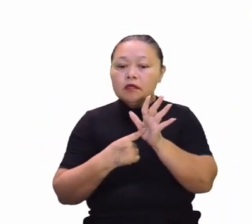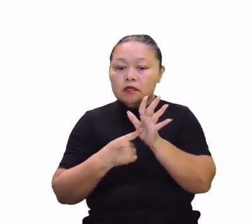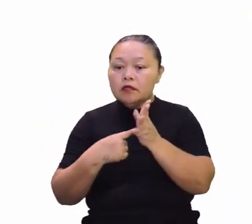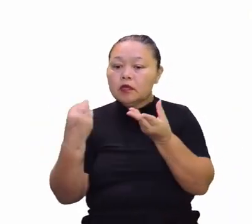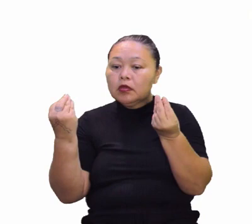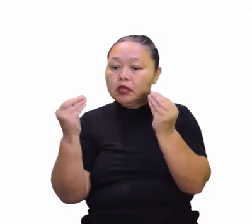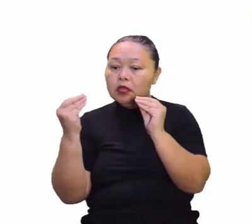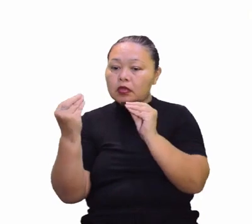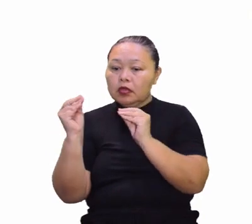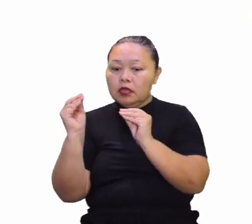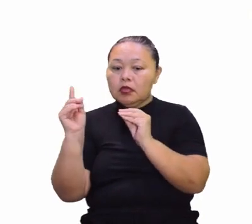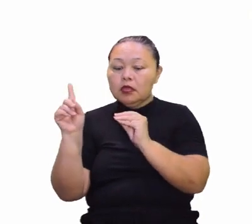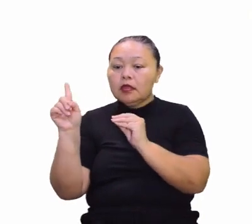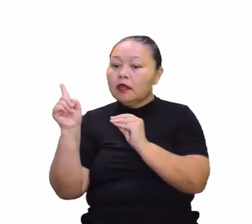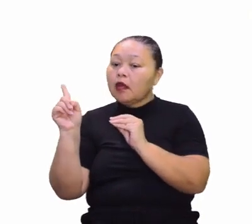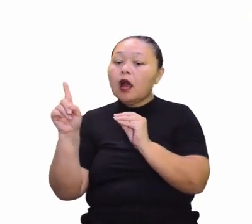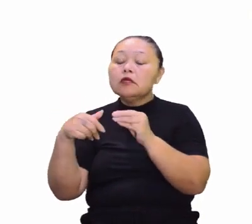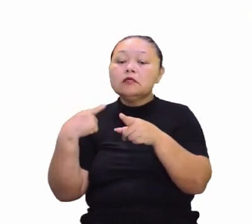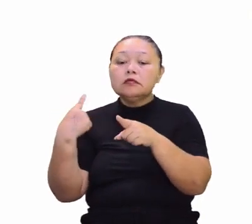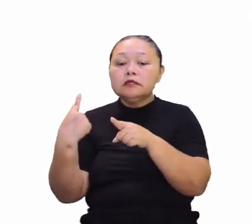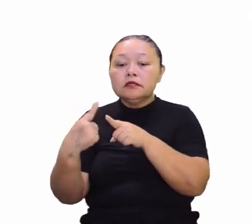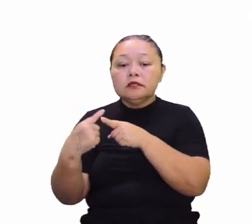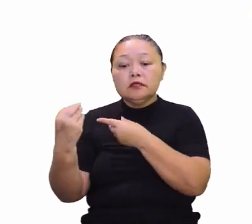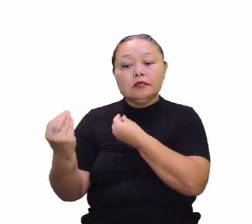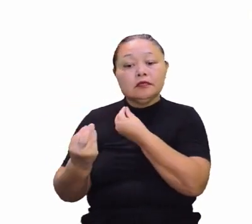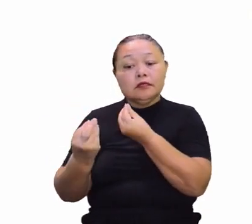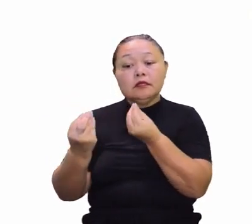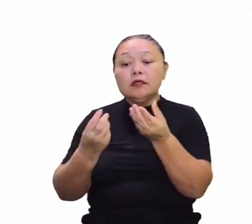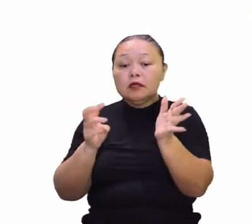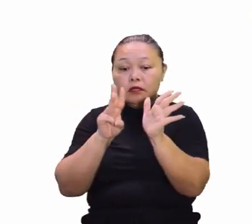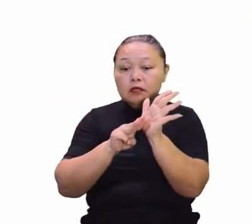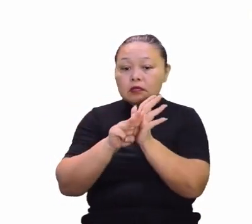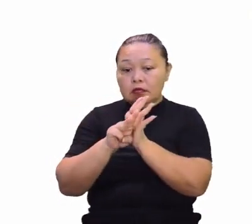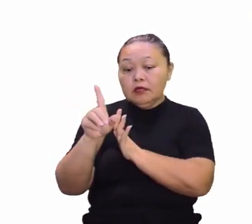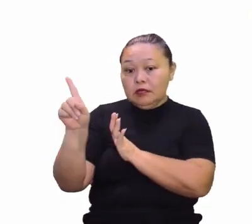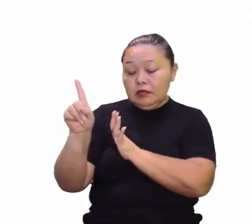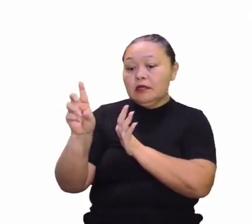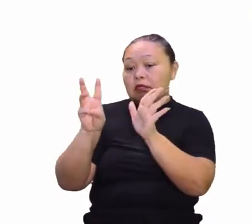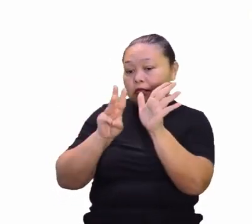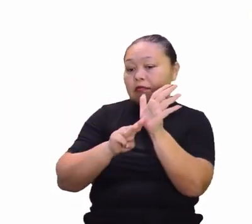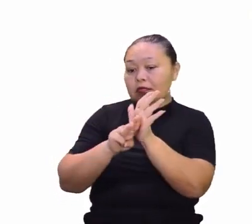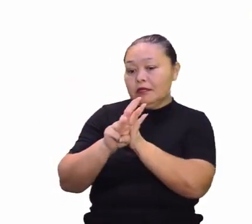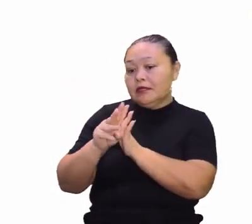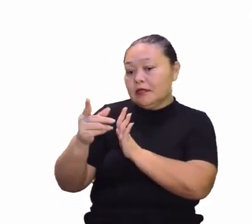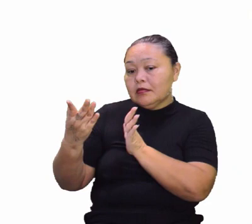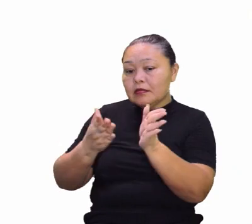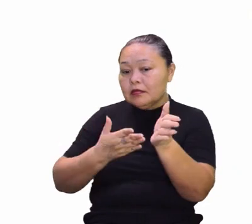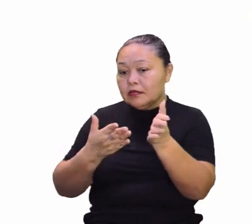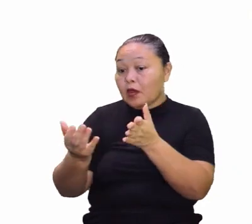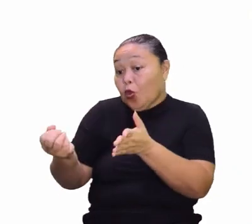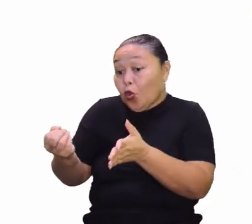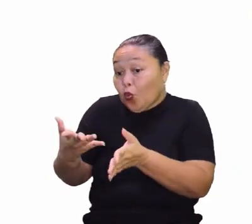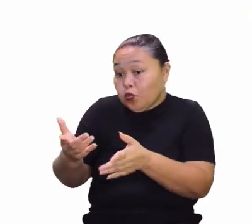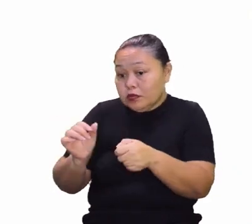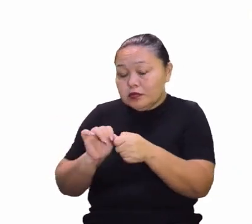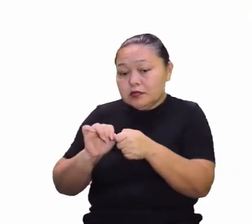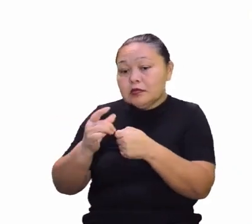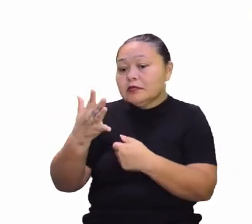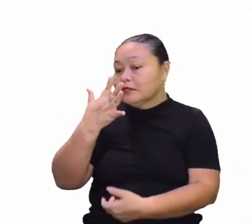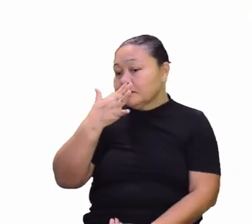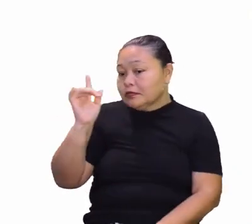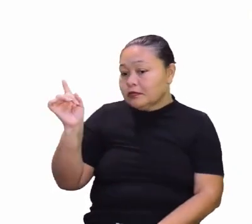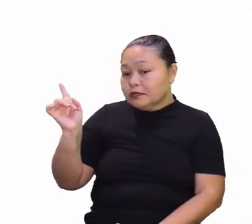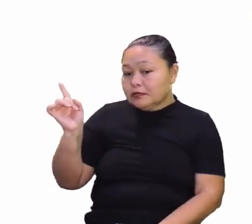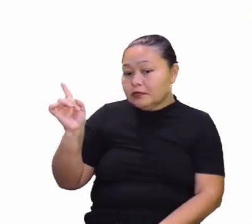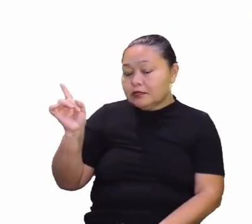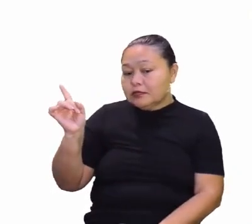nossa formação geológica e até mesmo a formação do Rio Madeira, né? Que é um rio de formação recente, e aí a gente consegue